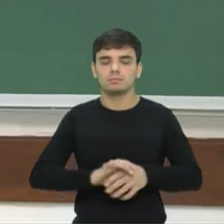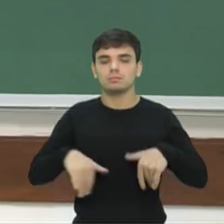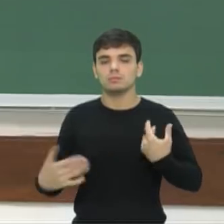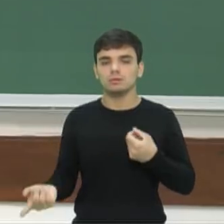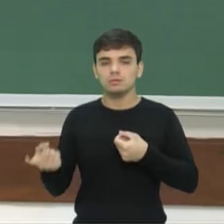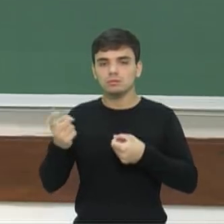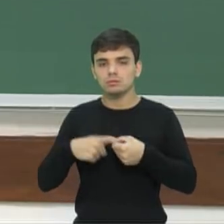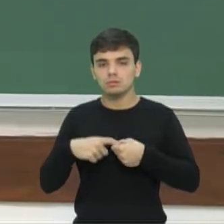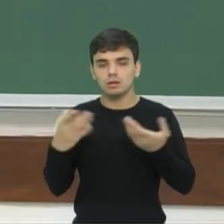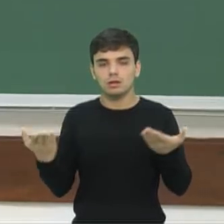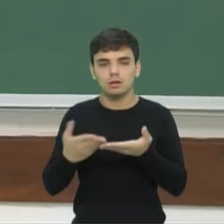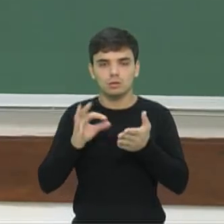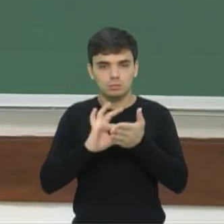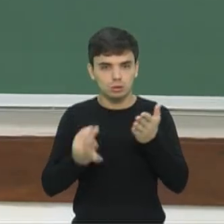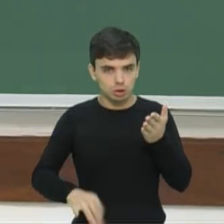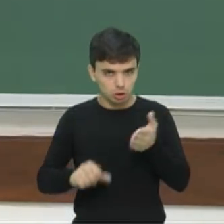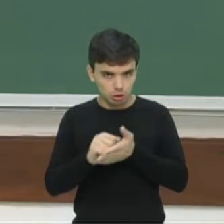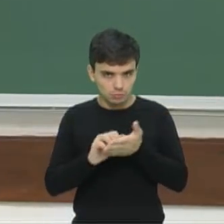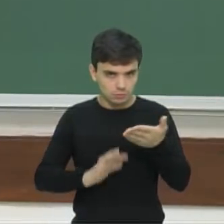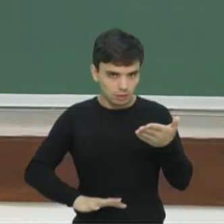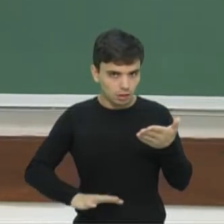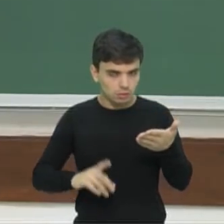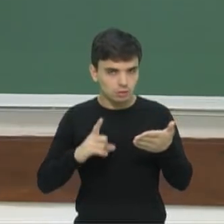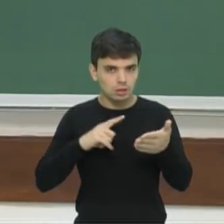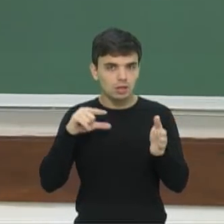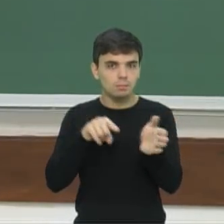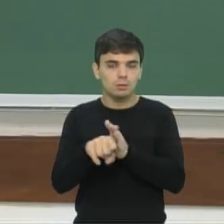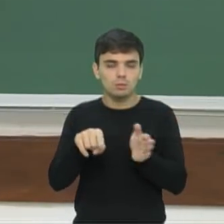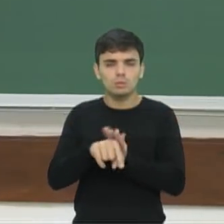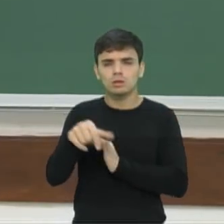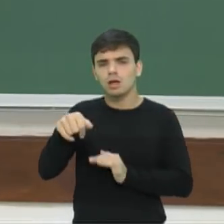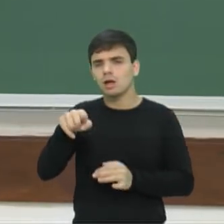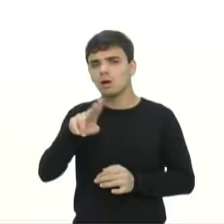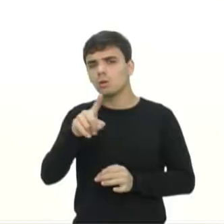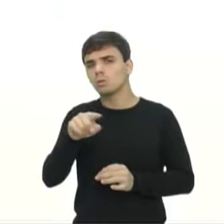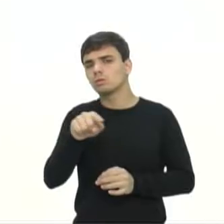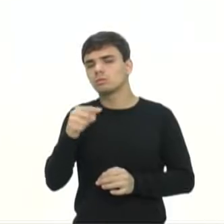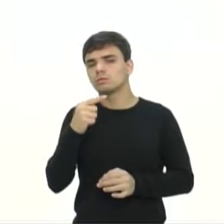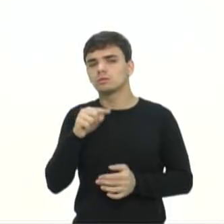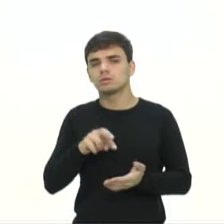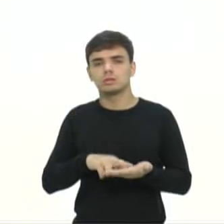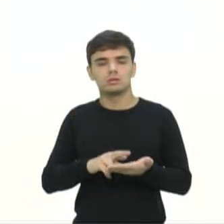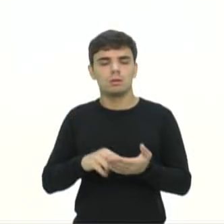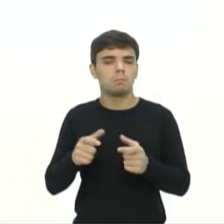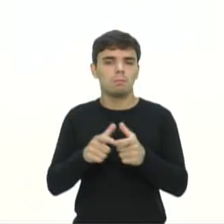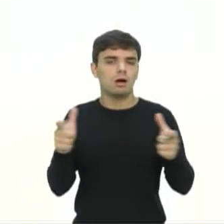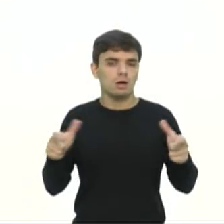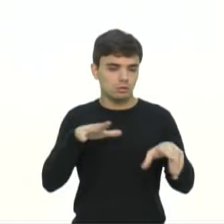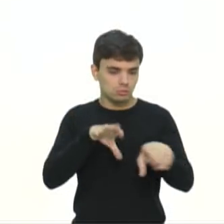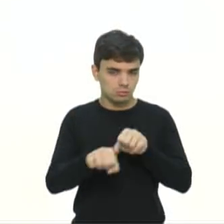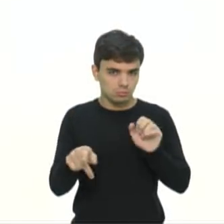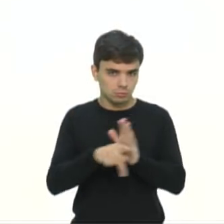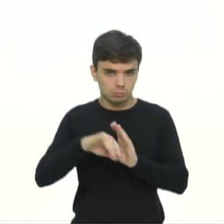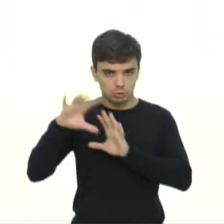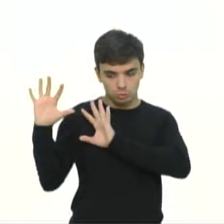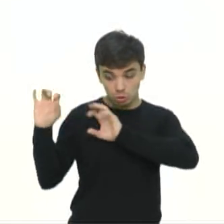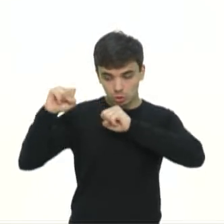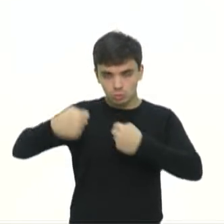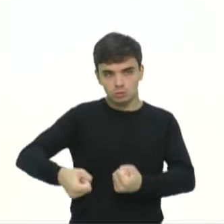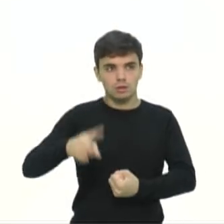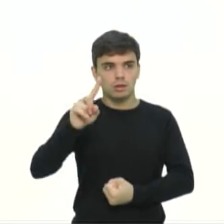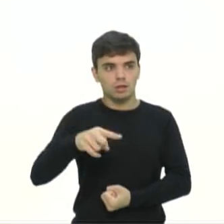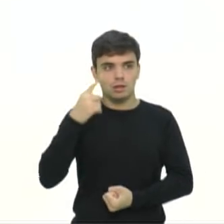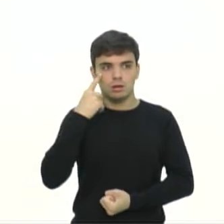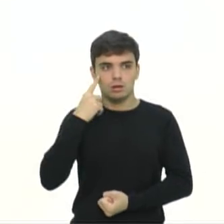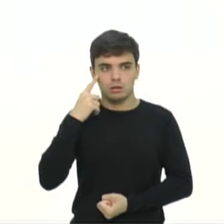Retornamos então, pessoal, com a correção do exercício, o quiz que tinha ficado aqui para você, a maior graduação do judô. Então, a maior graduação do judô é o Rodan, que